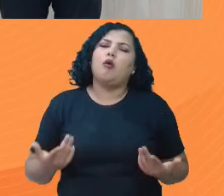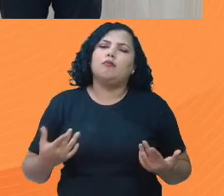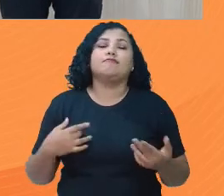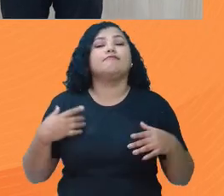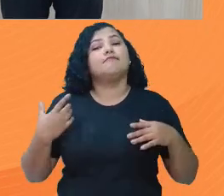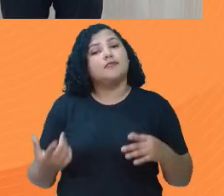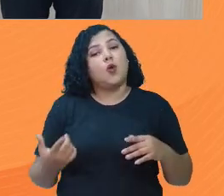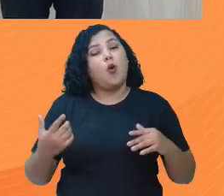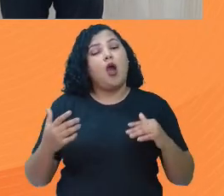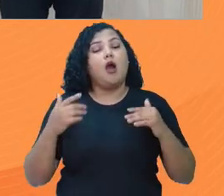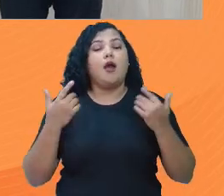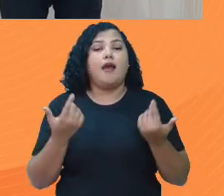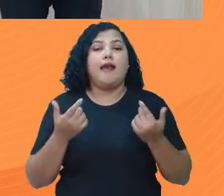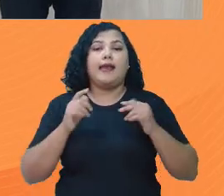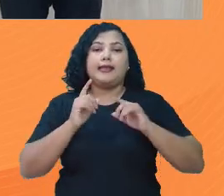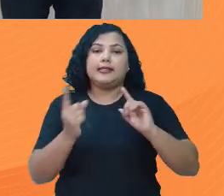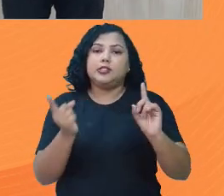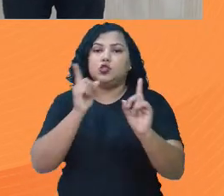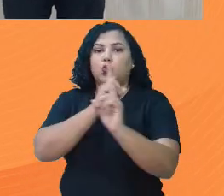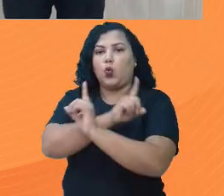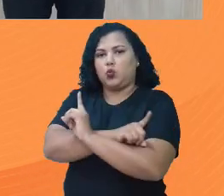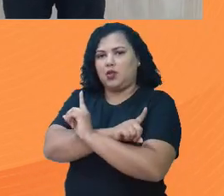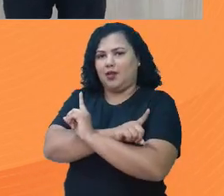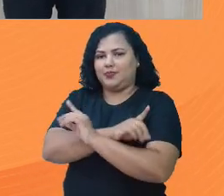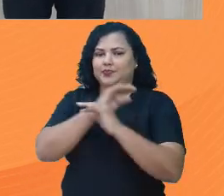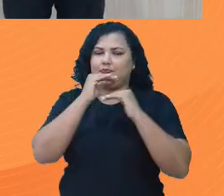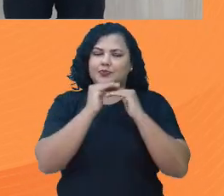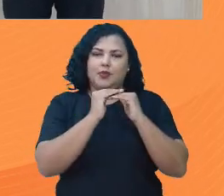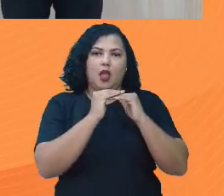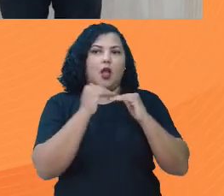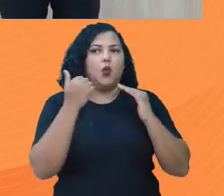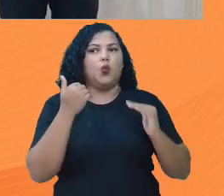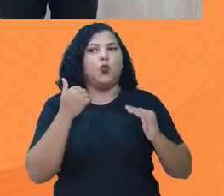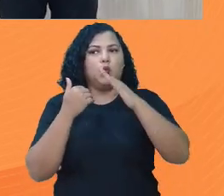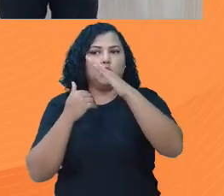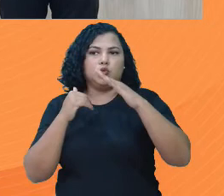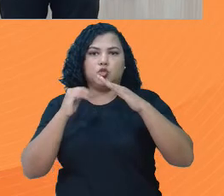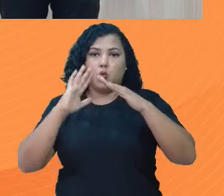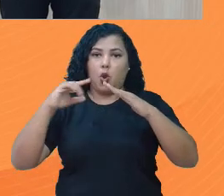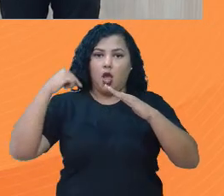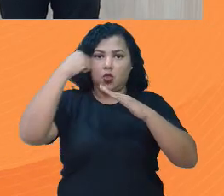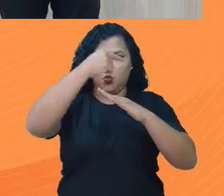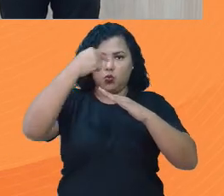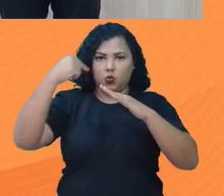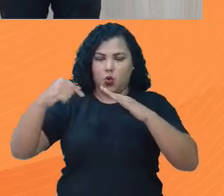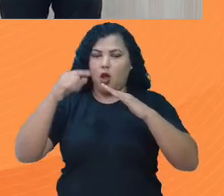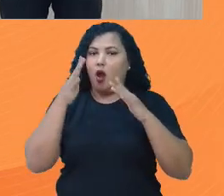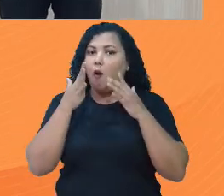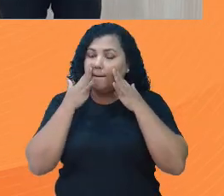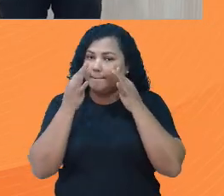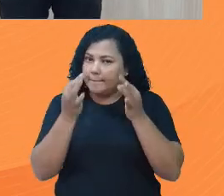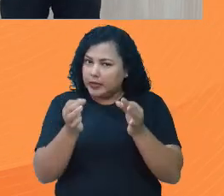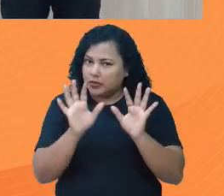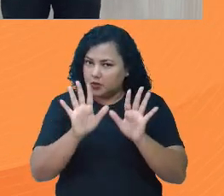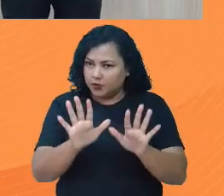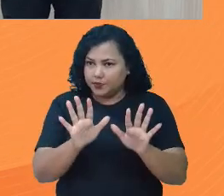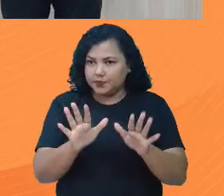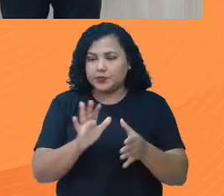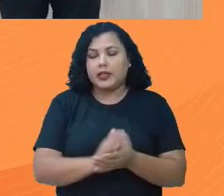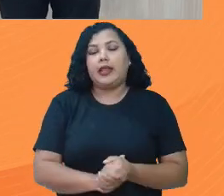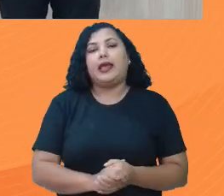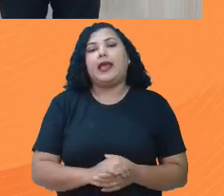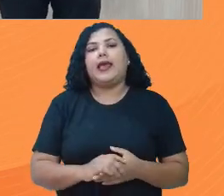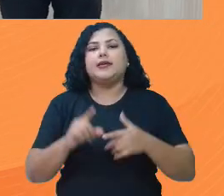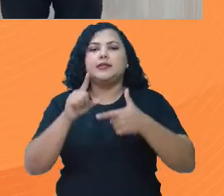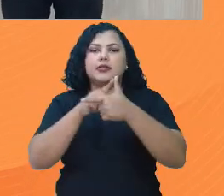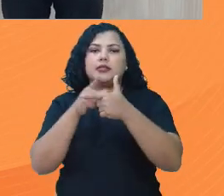ângulos alternos. Estão um de um lado e o outro do outro lado. Agora, observação, anote aí, tá? Esses